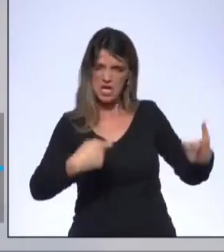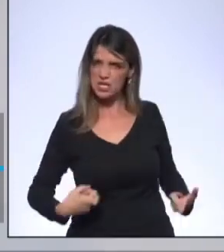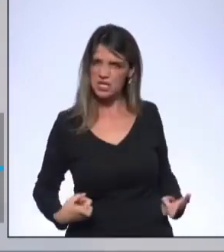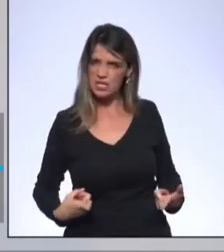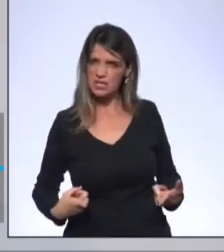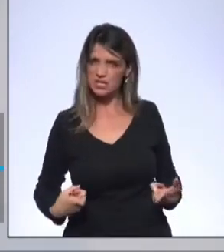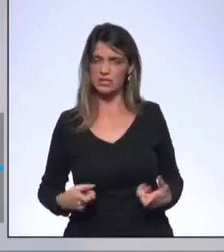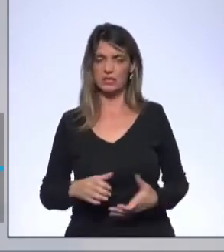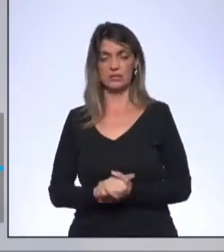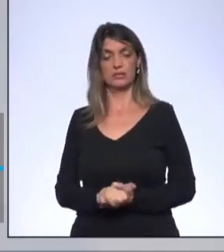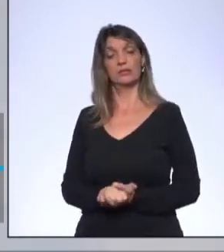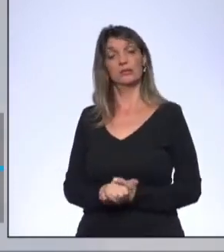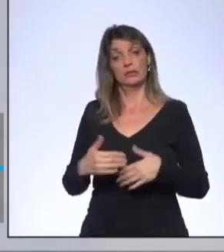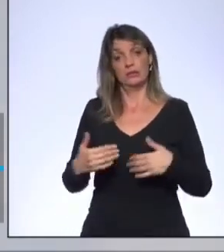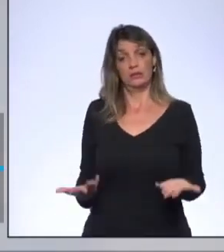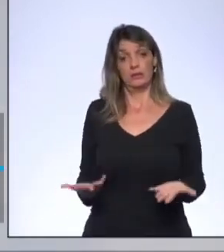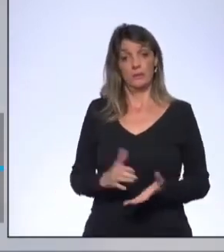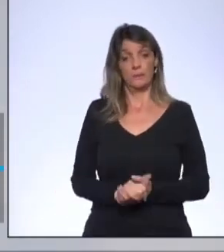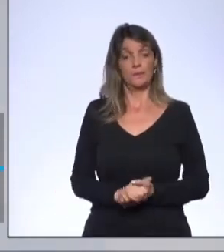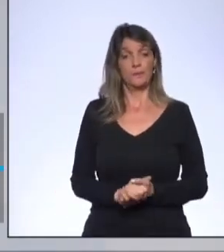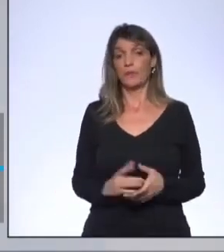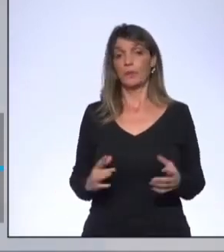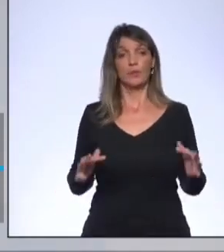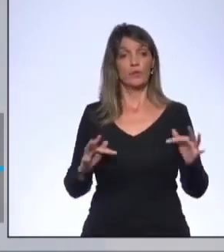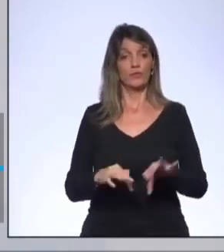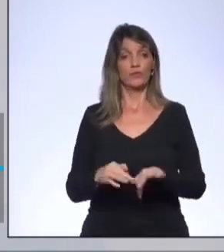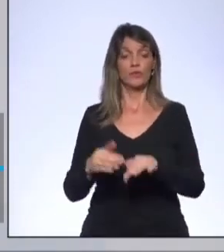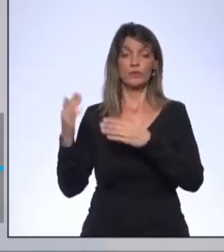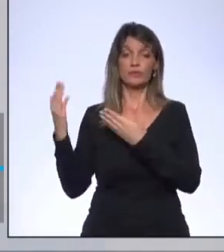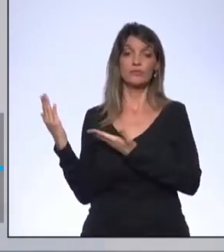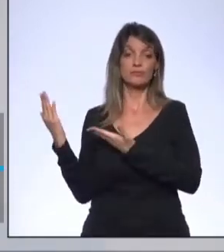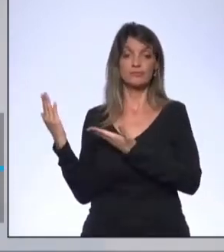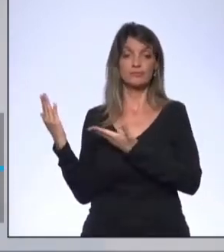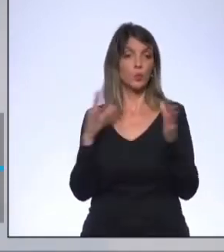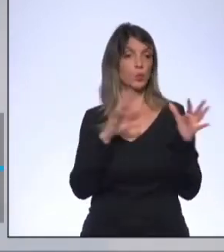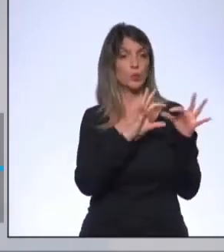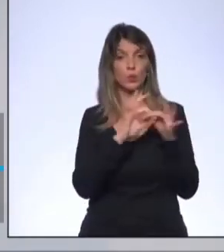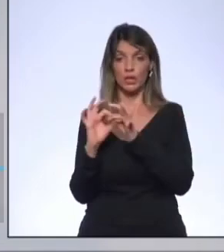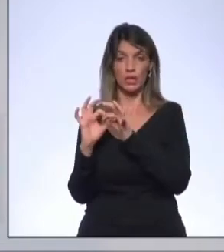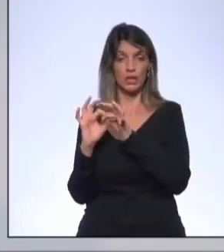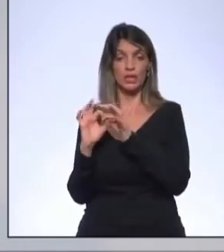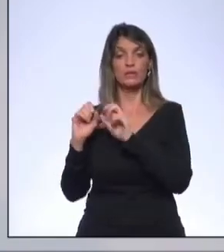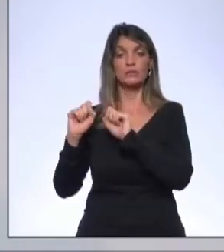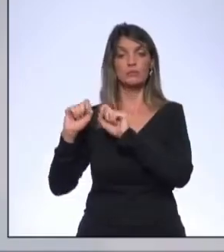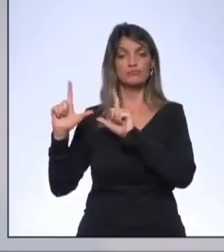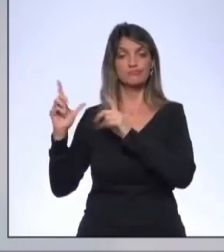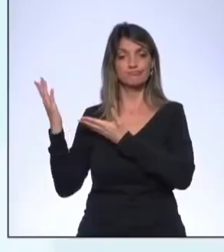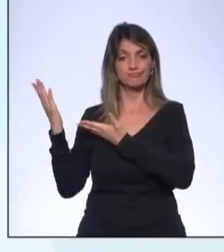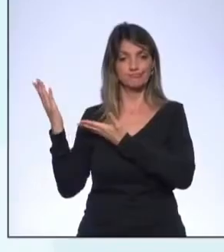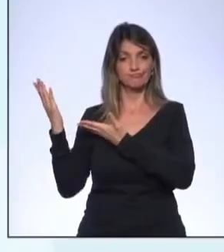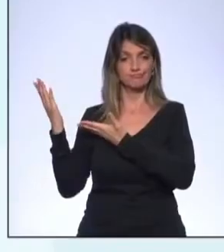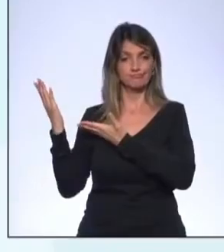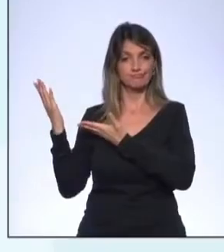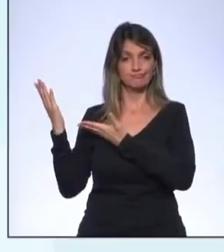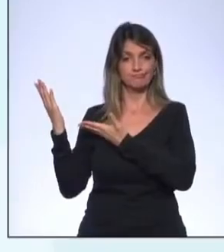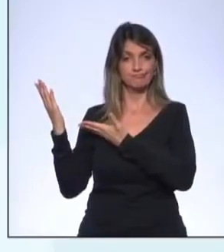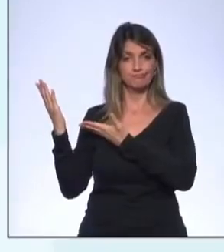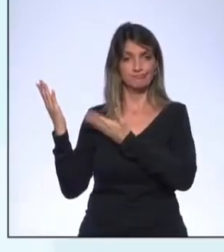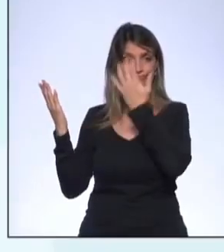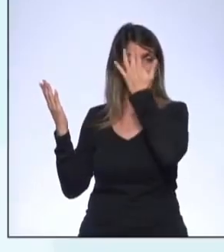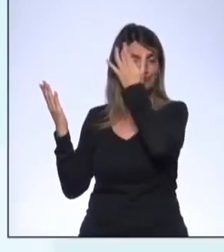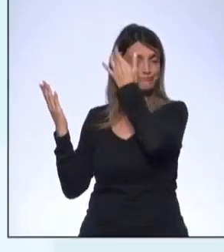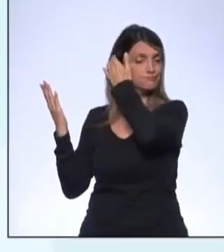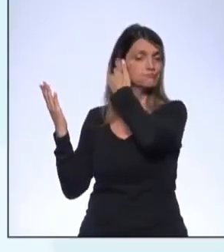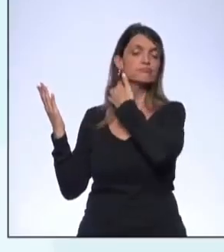punitivo, tá? E para a gente finalizar ali aquela questão do contexto, mais uma vez na tela, só para a gente encerrar essa primeira parte da aula